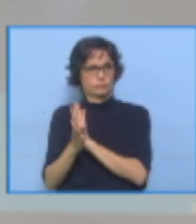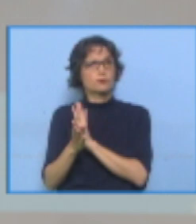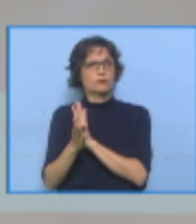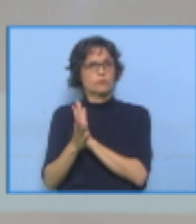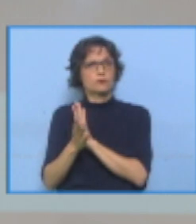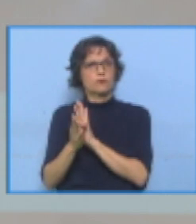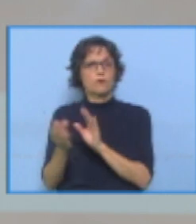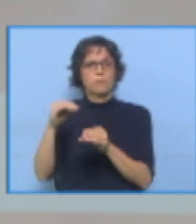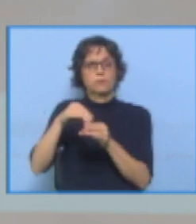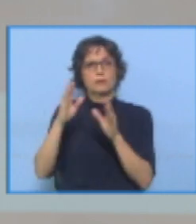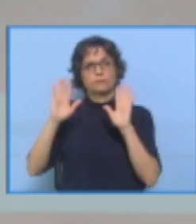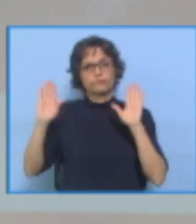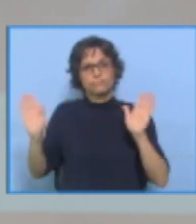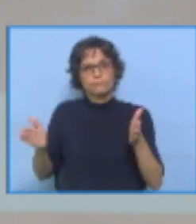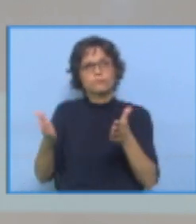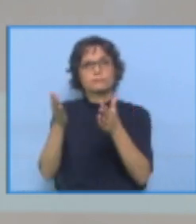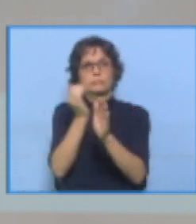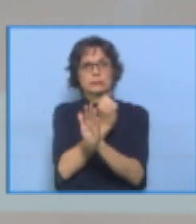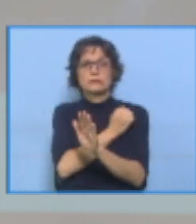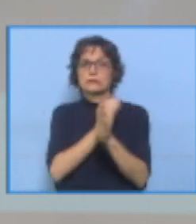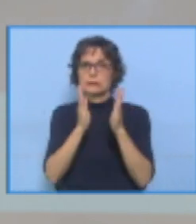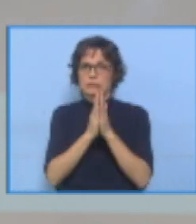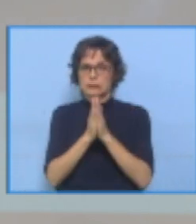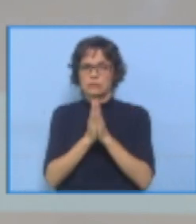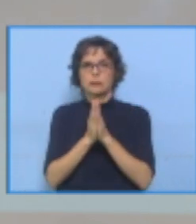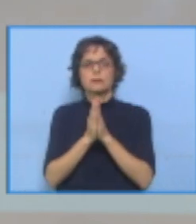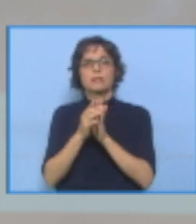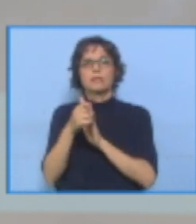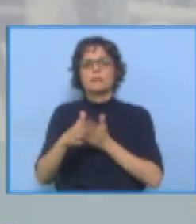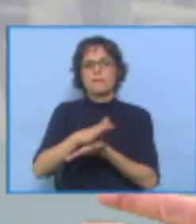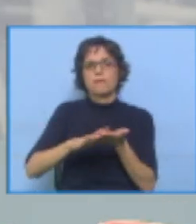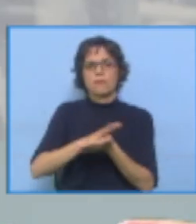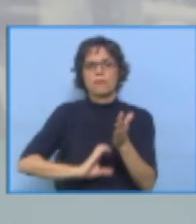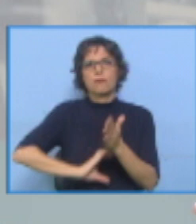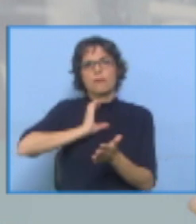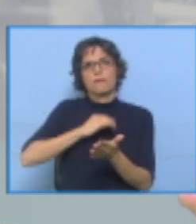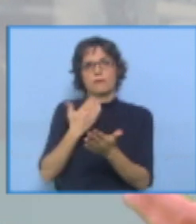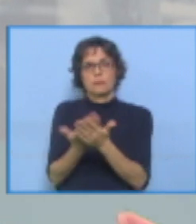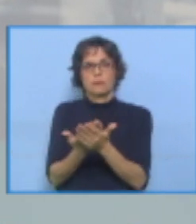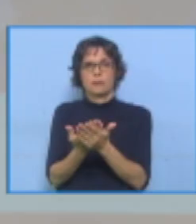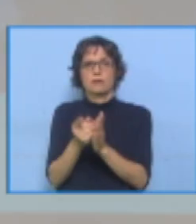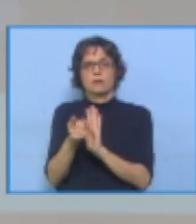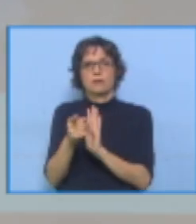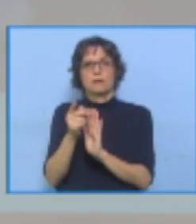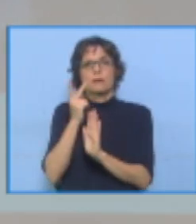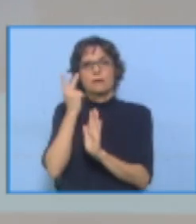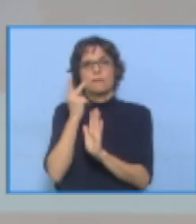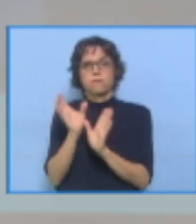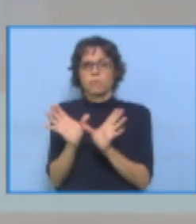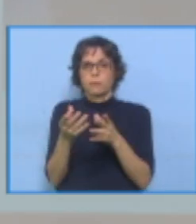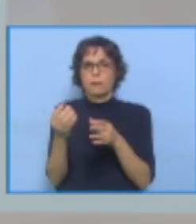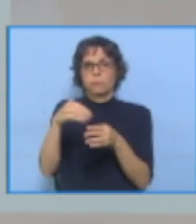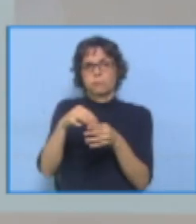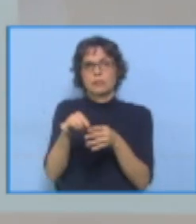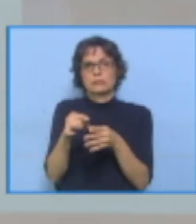doutrina social da Igreja, como base da confiança sem a qual a vida em comunidade não pode existir, ou